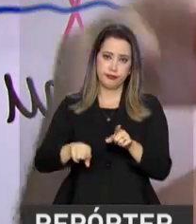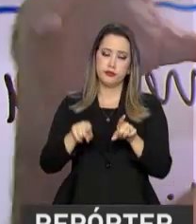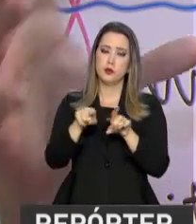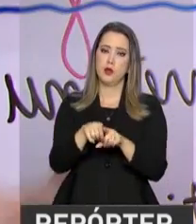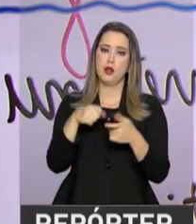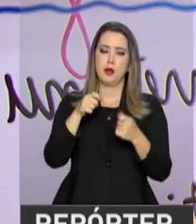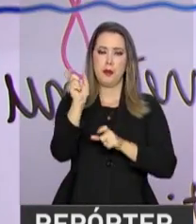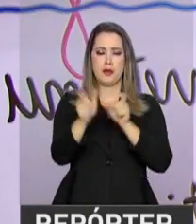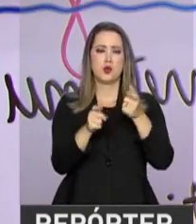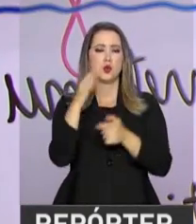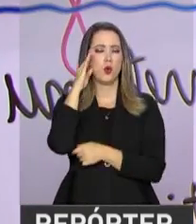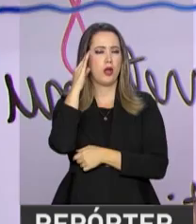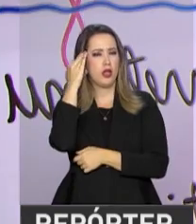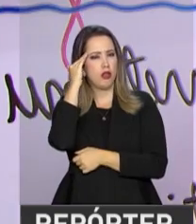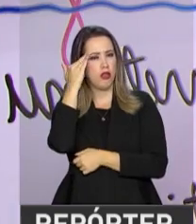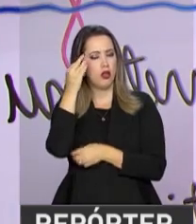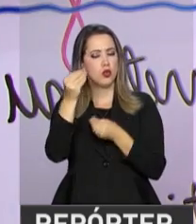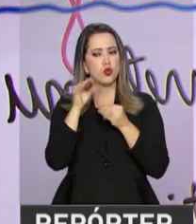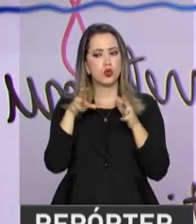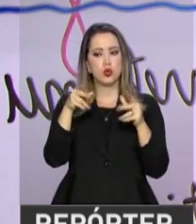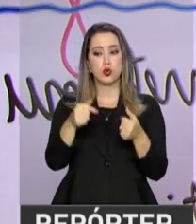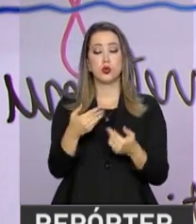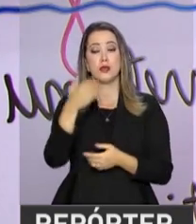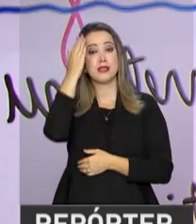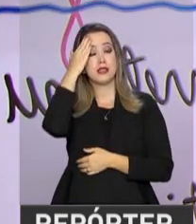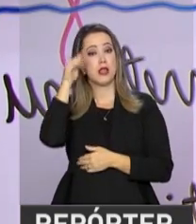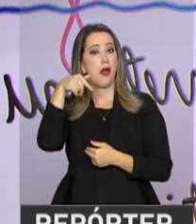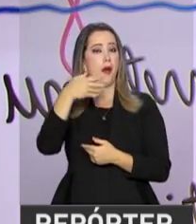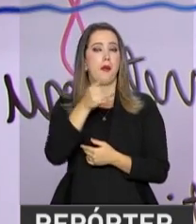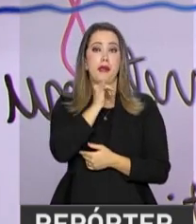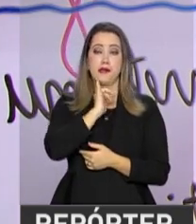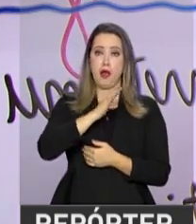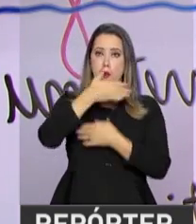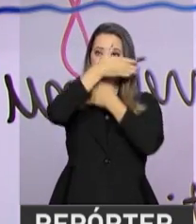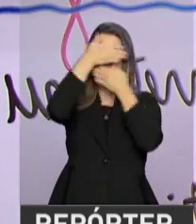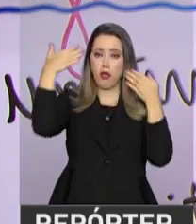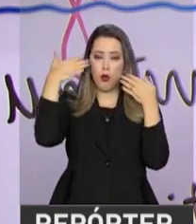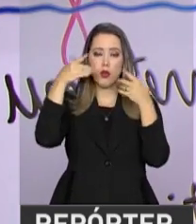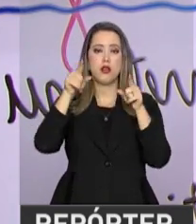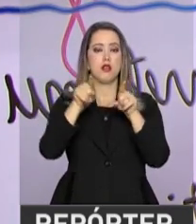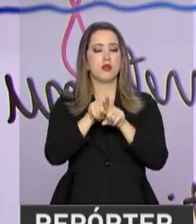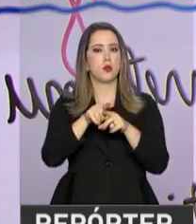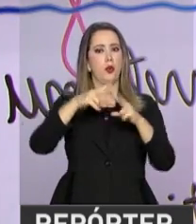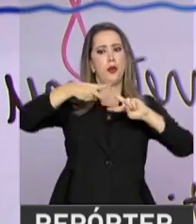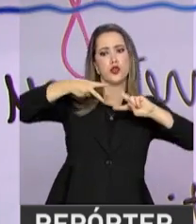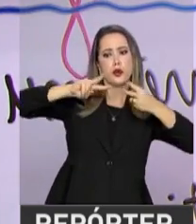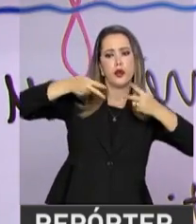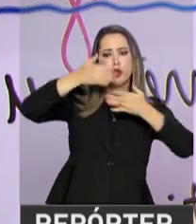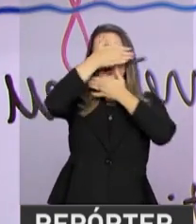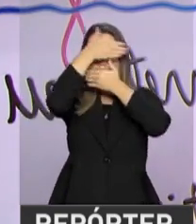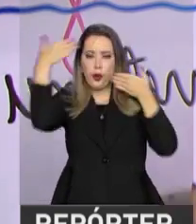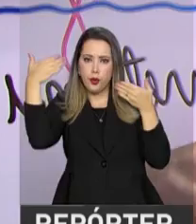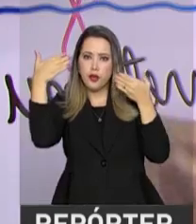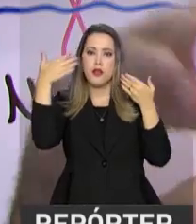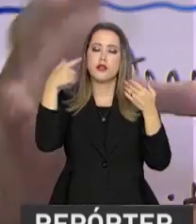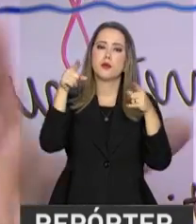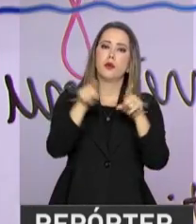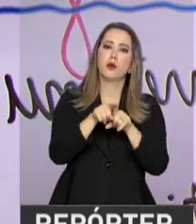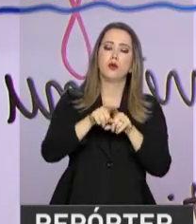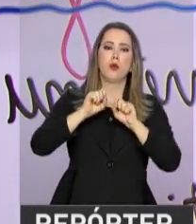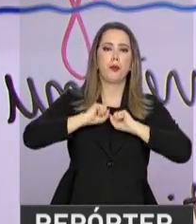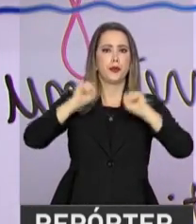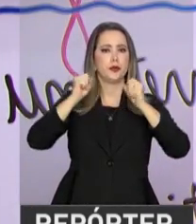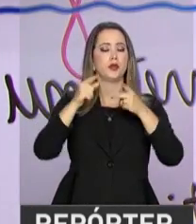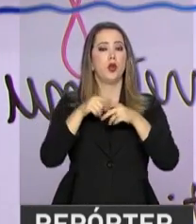tenha a compreensão de um todo que ele tenha compreensão de terrorismo compensam de bioterrorismo compreensão do que